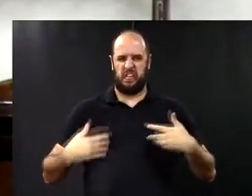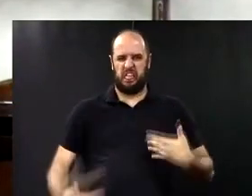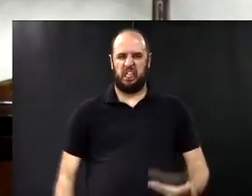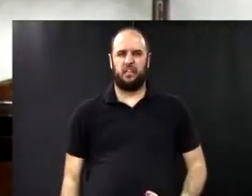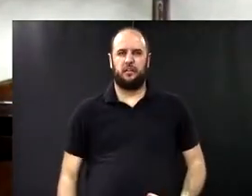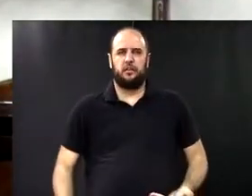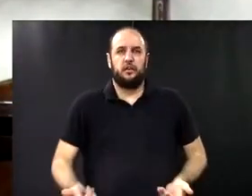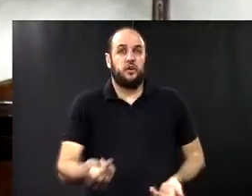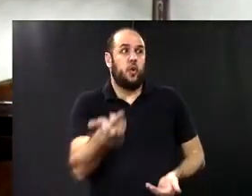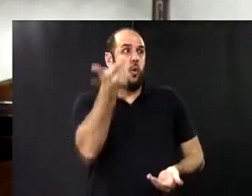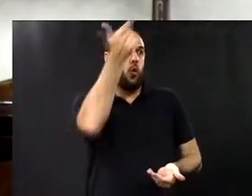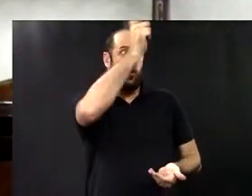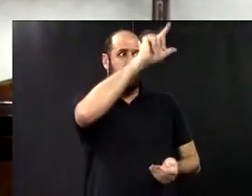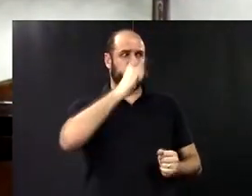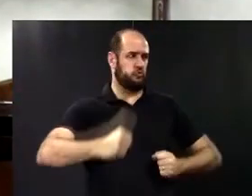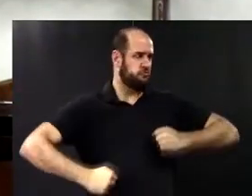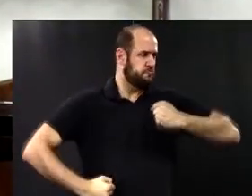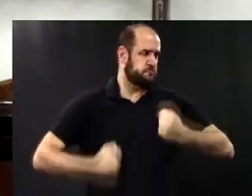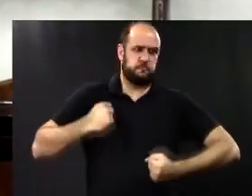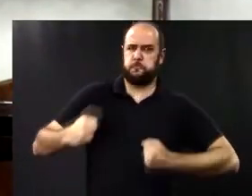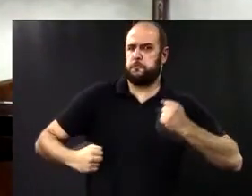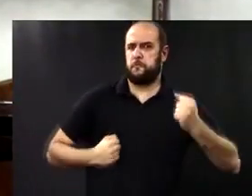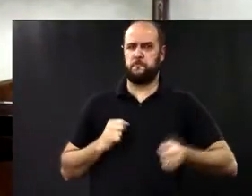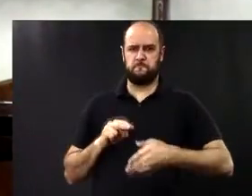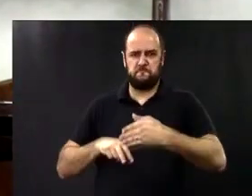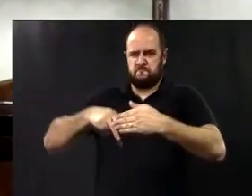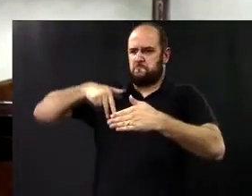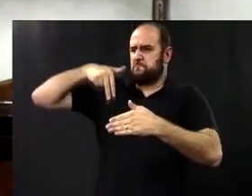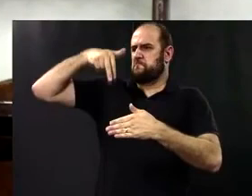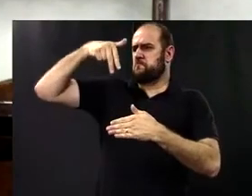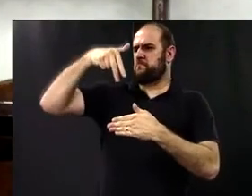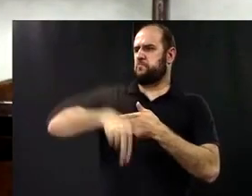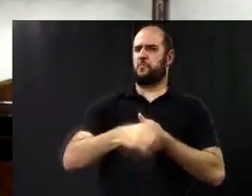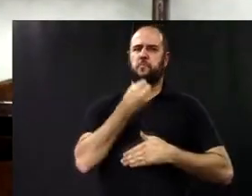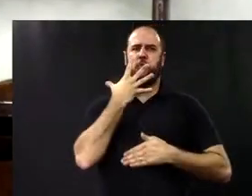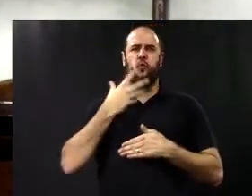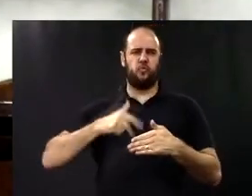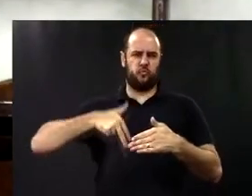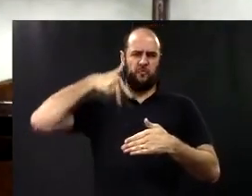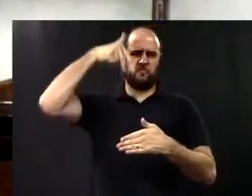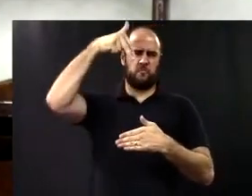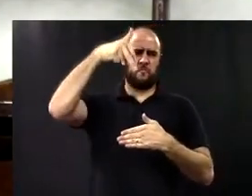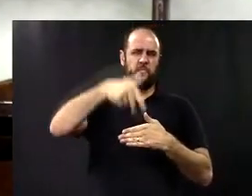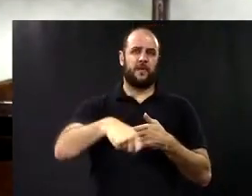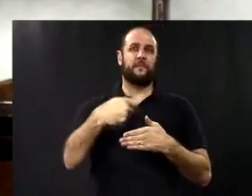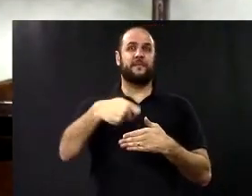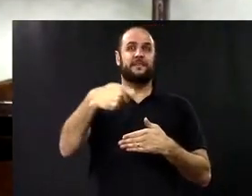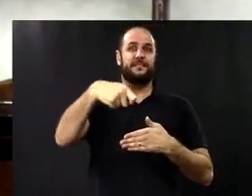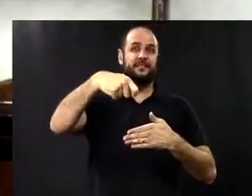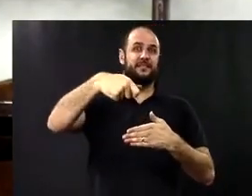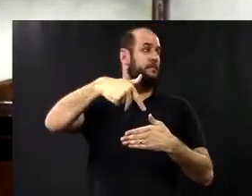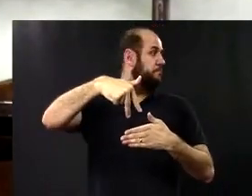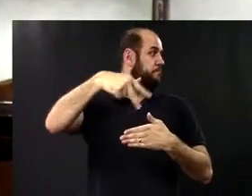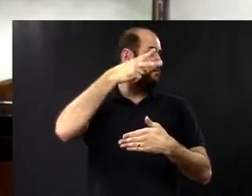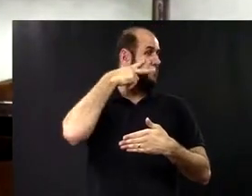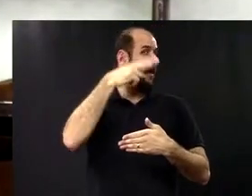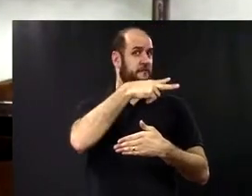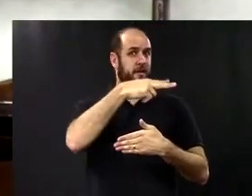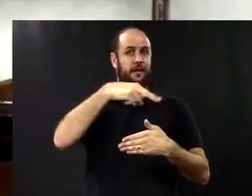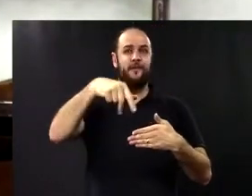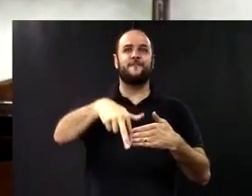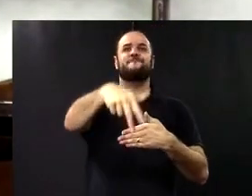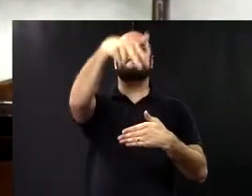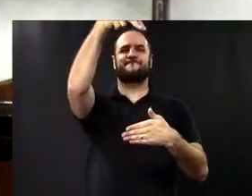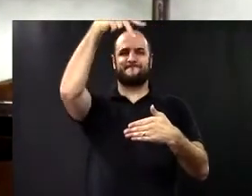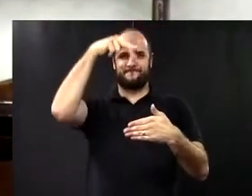atleta que está mais preparado e que conseguiu passar por esse obstáculo, ele tem que voltar para ajudar esse que